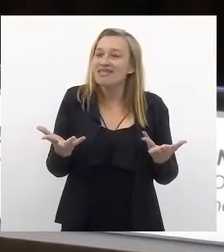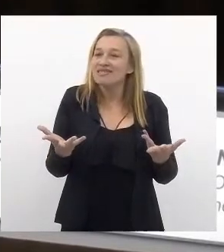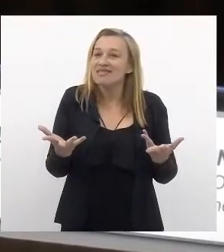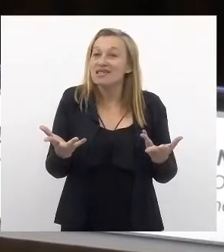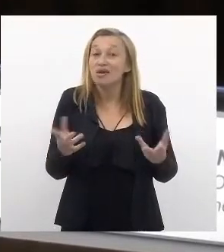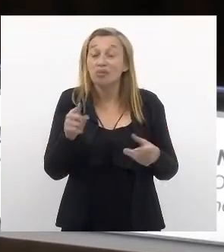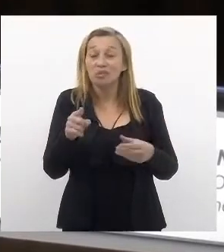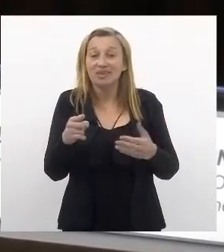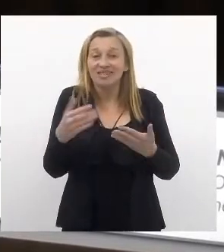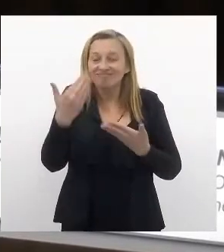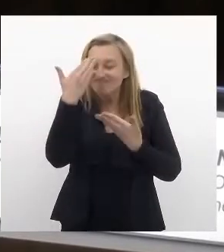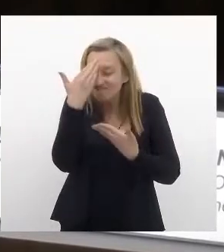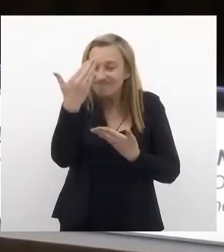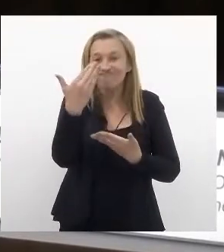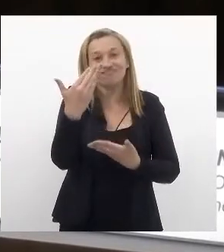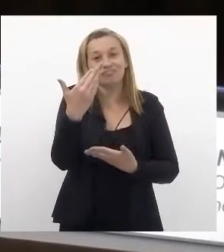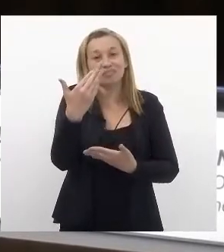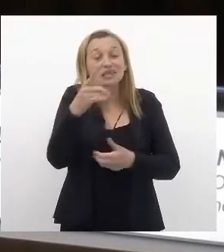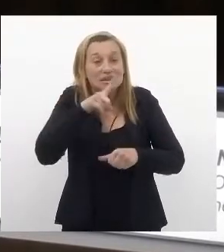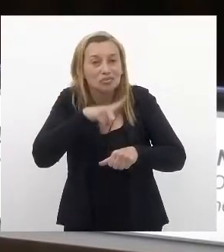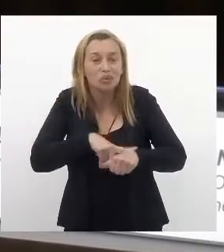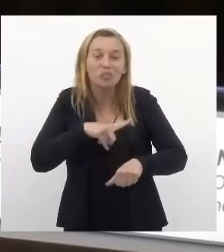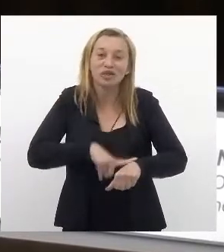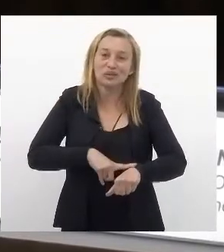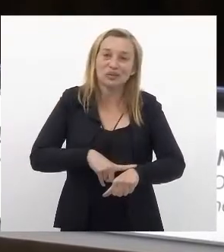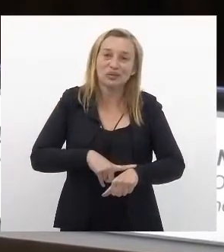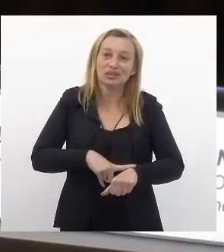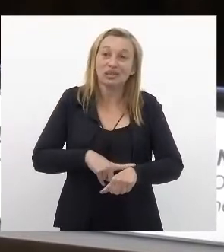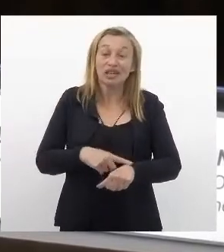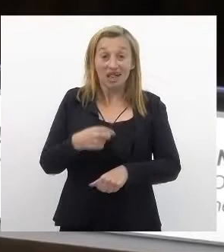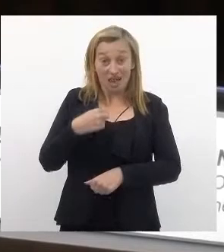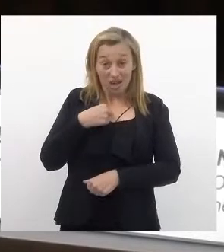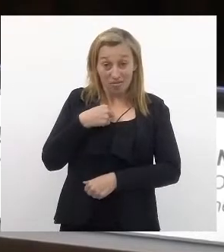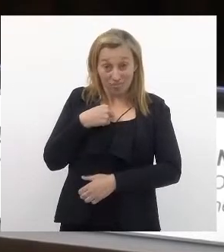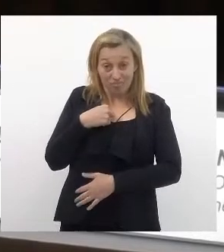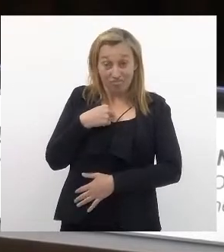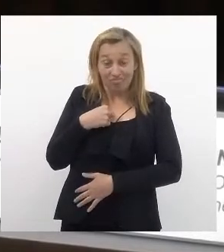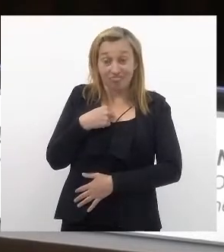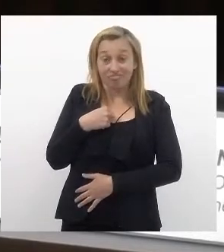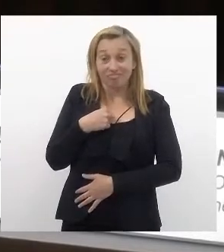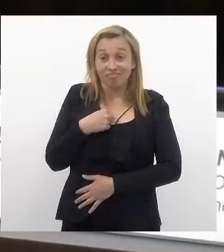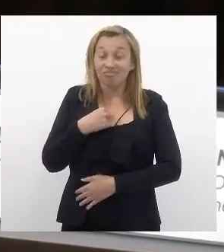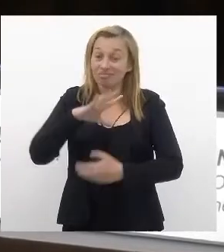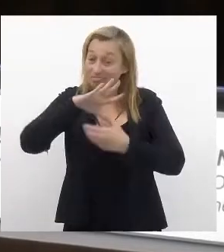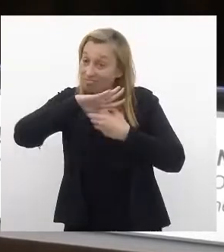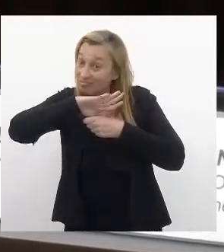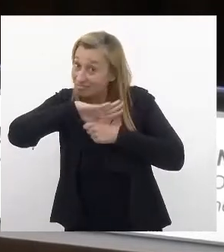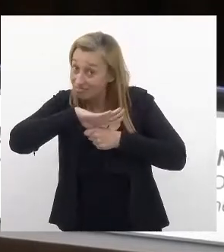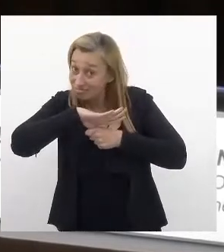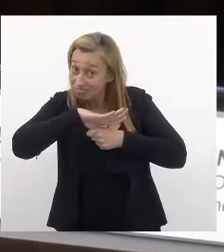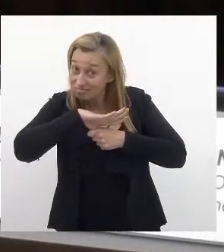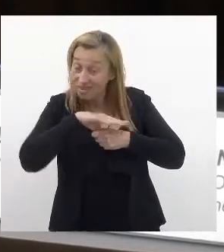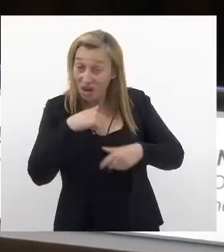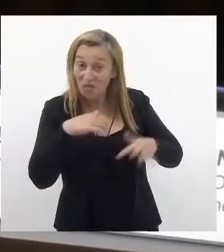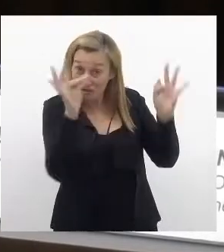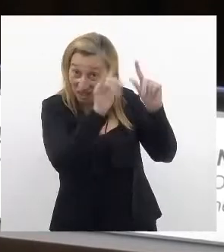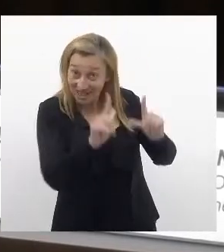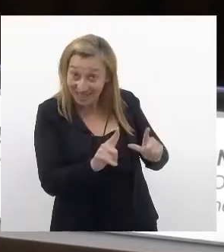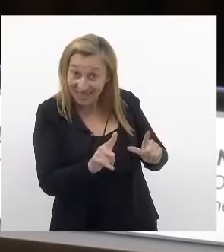ele, a gratidão por esse momento. Eu, meu caro cônsul, estou muito